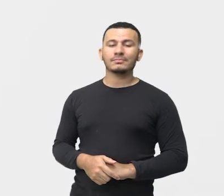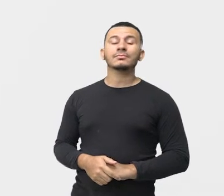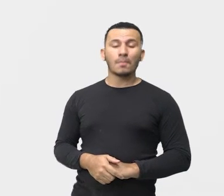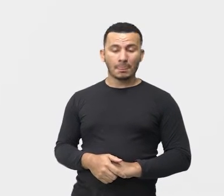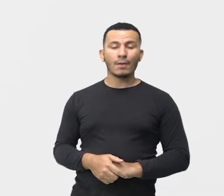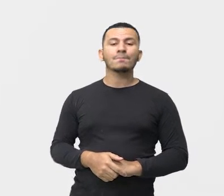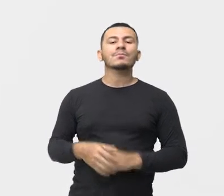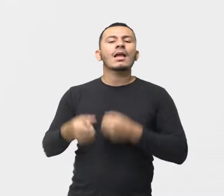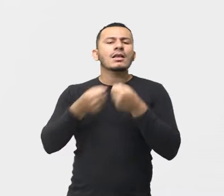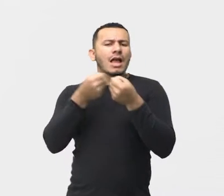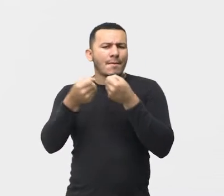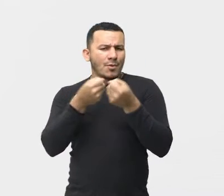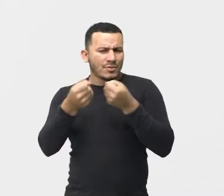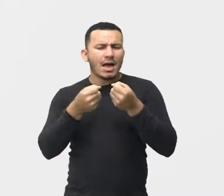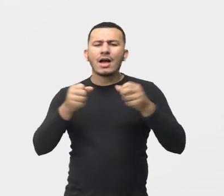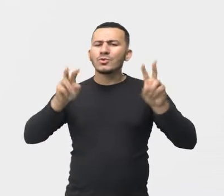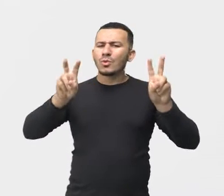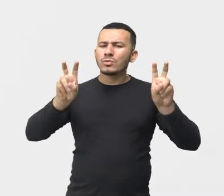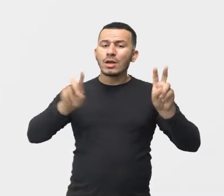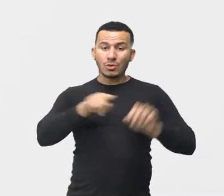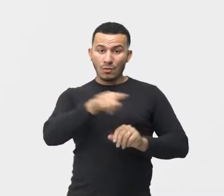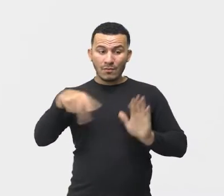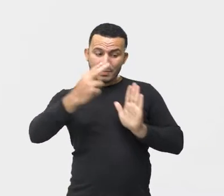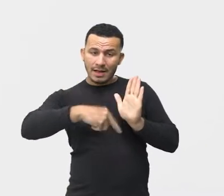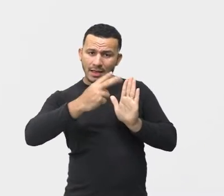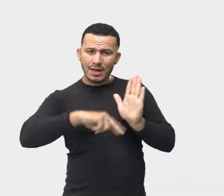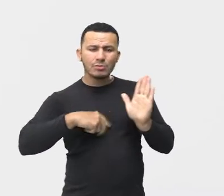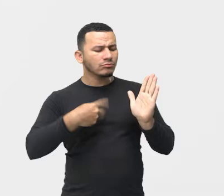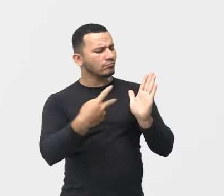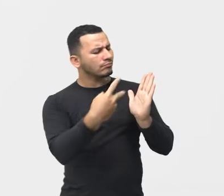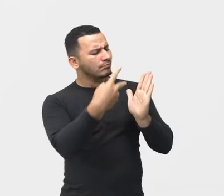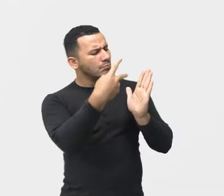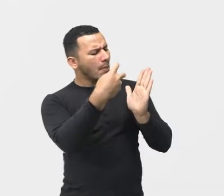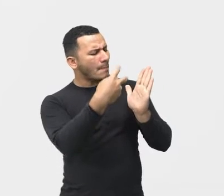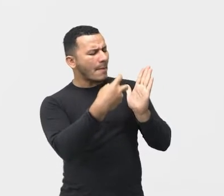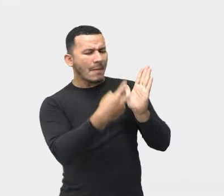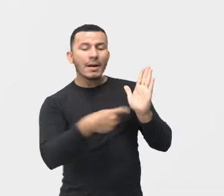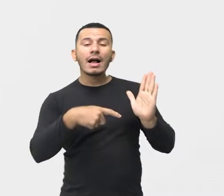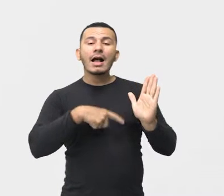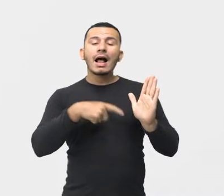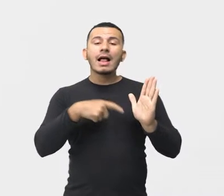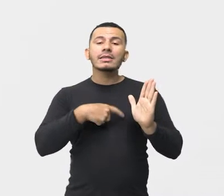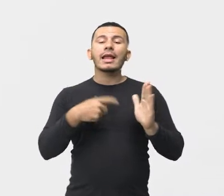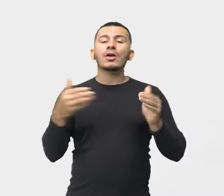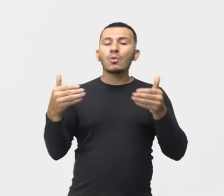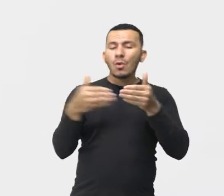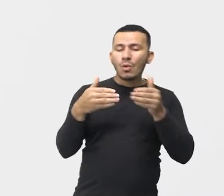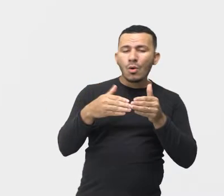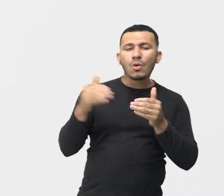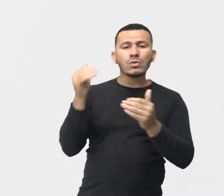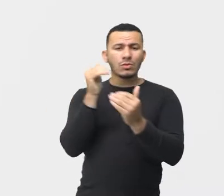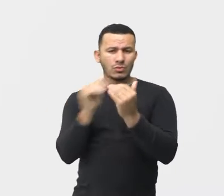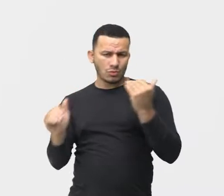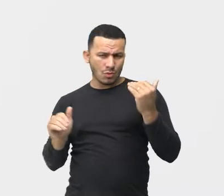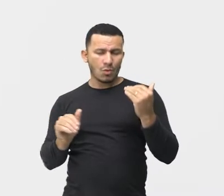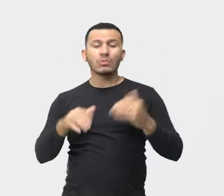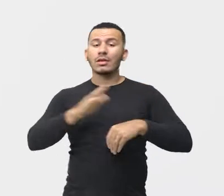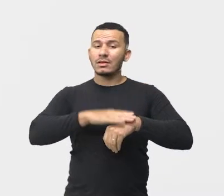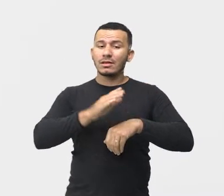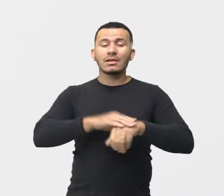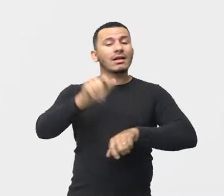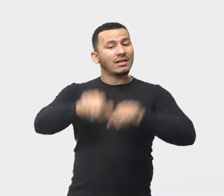Sobre a reportagem lida, pode-se identificar os seguintes posicionamentos a partir dos